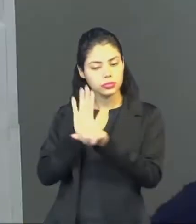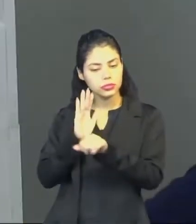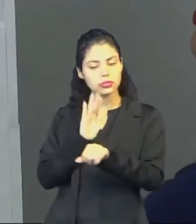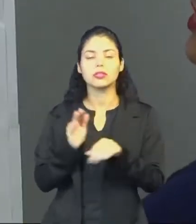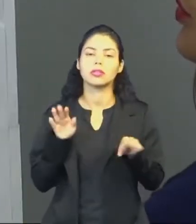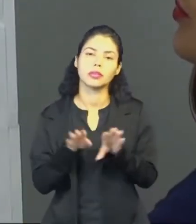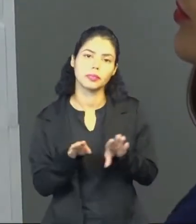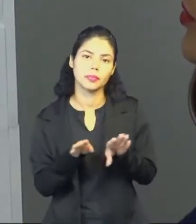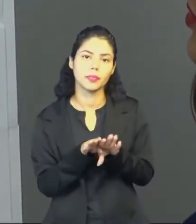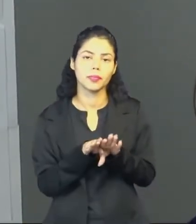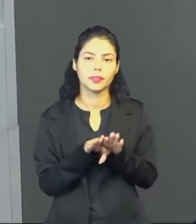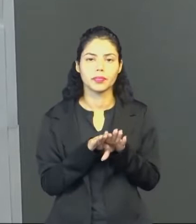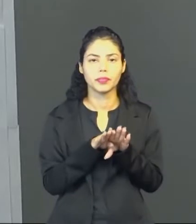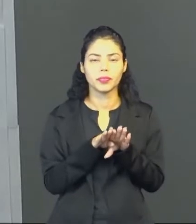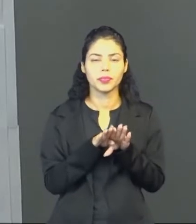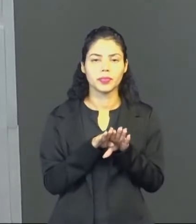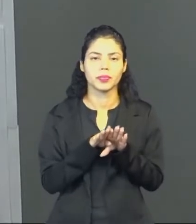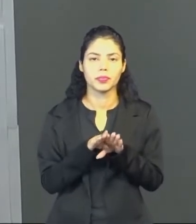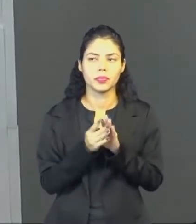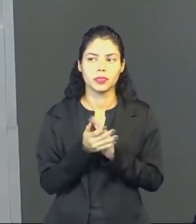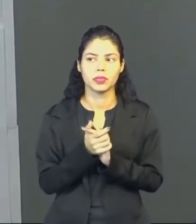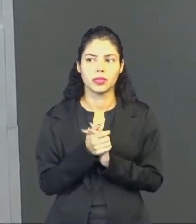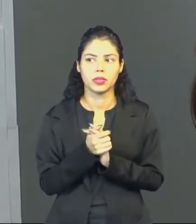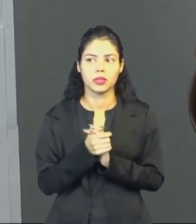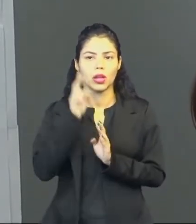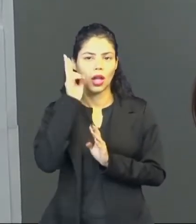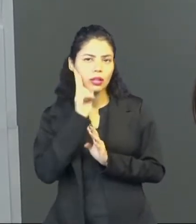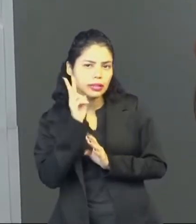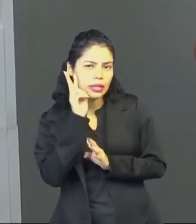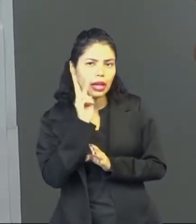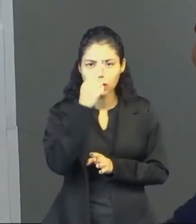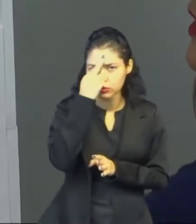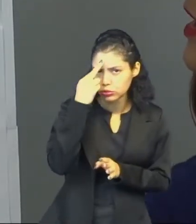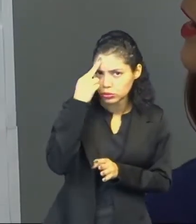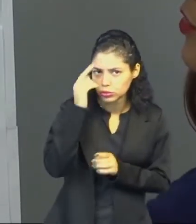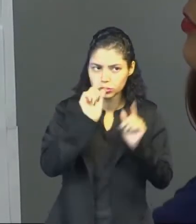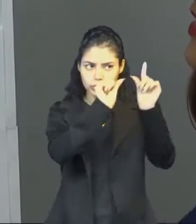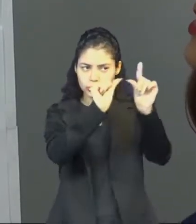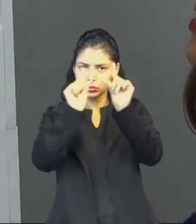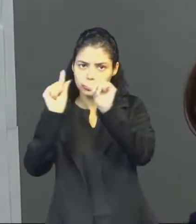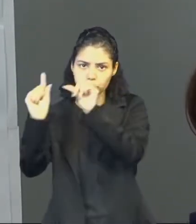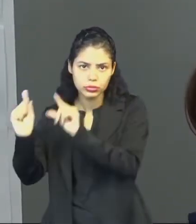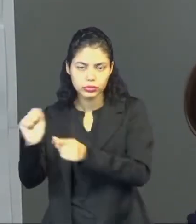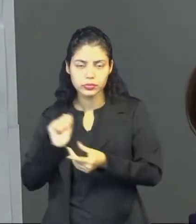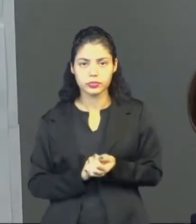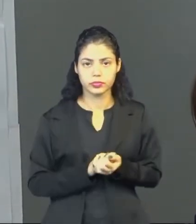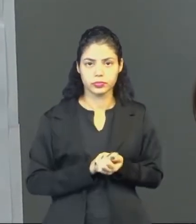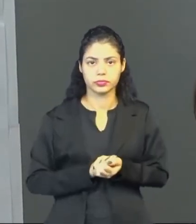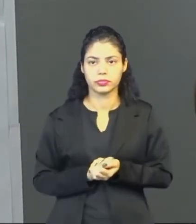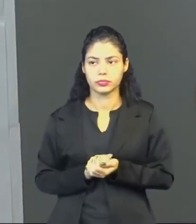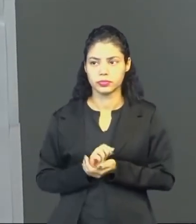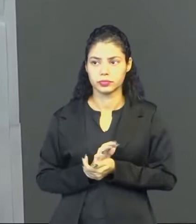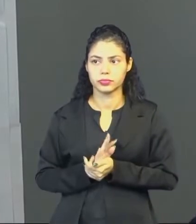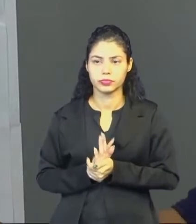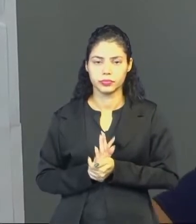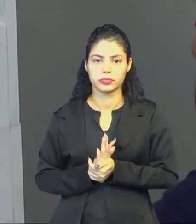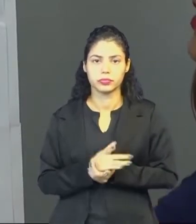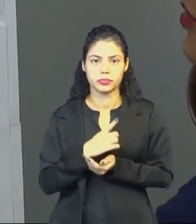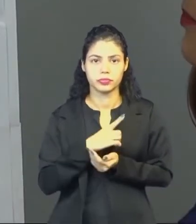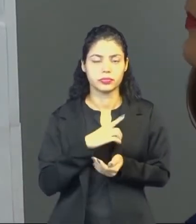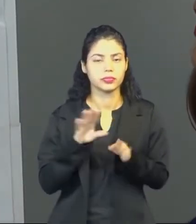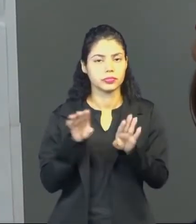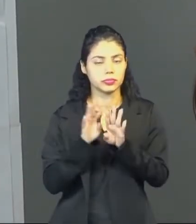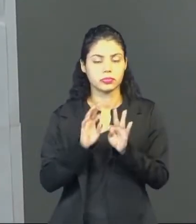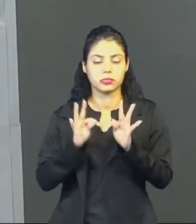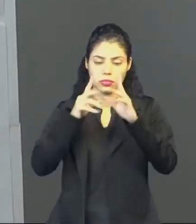ajuda quando tem um quadrinho, como lembra a história em quadrinho, Como tem esse quadrinho aqui, ó,